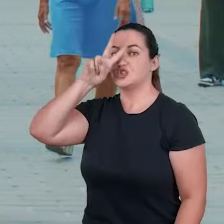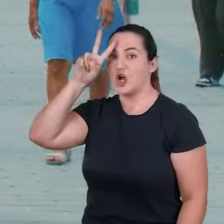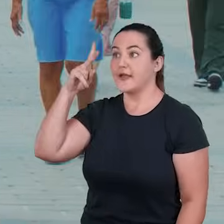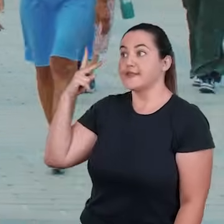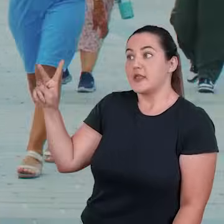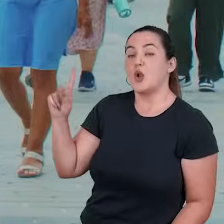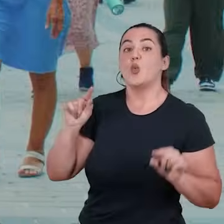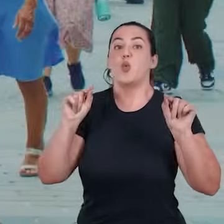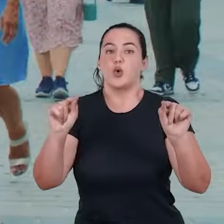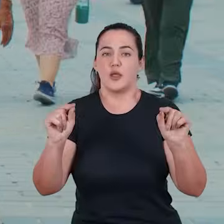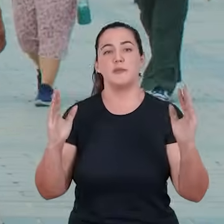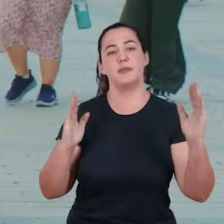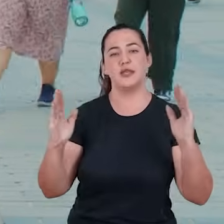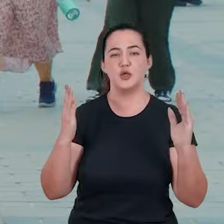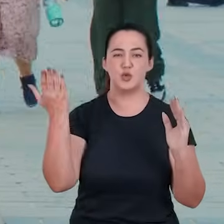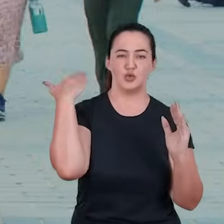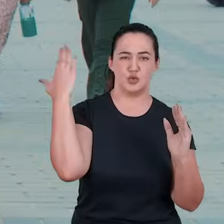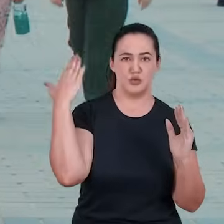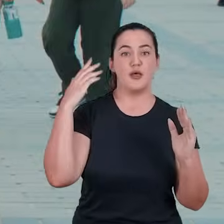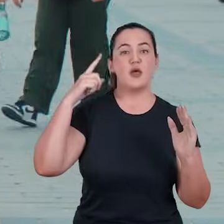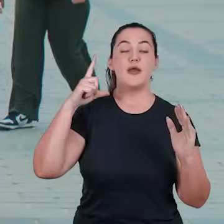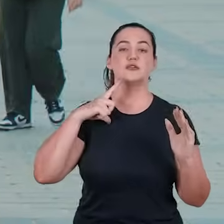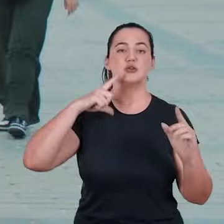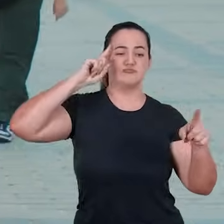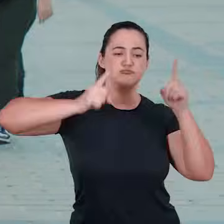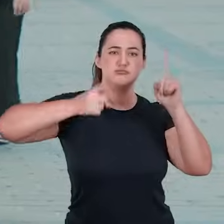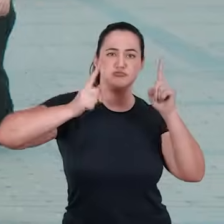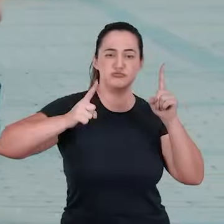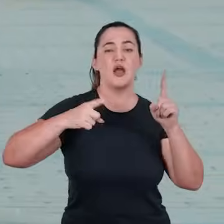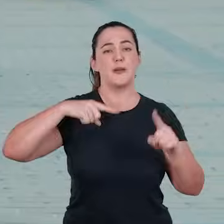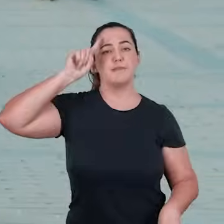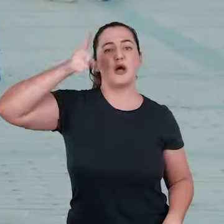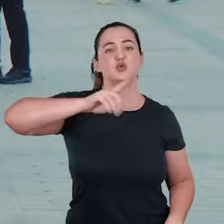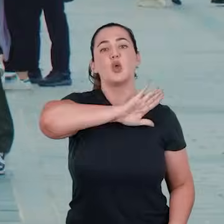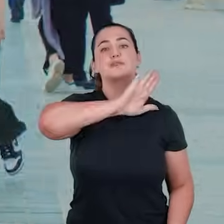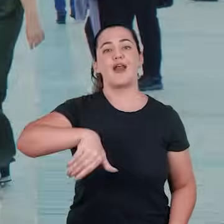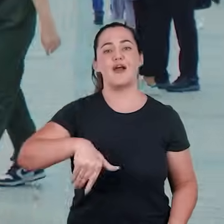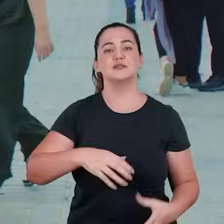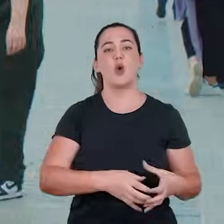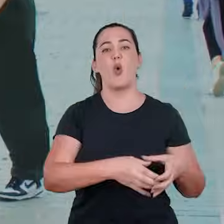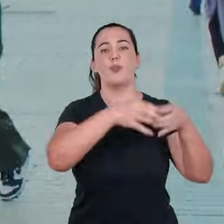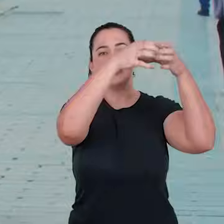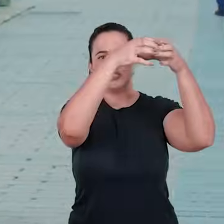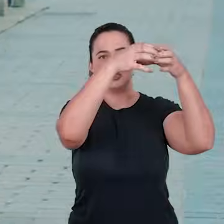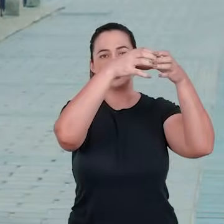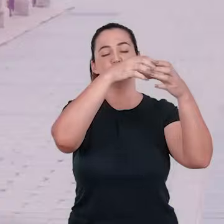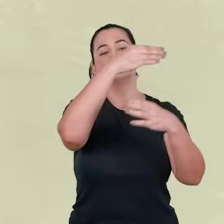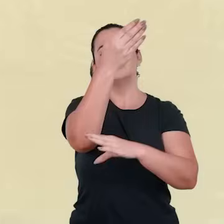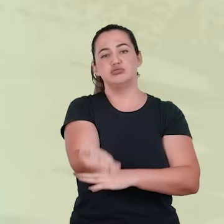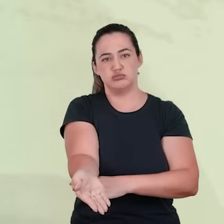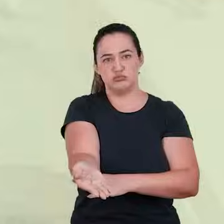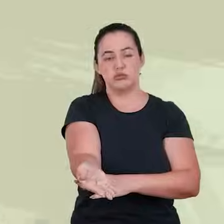antiga região de Bizâncio. E Constantino trouxe esse obelisco para cá mas quem o ergueu nesse lugar do